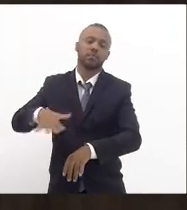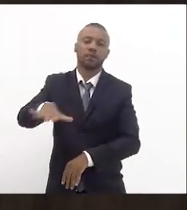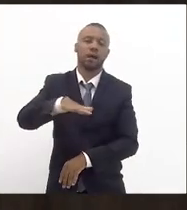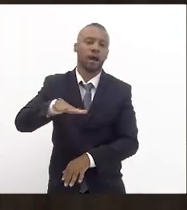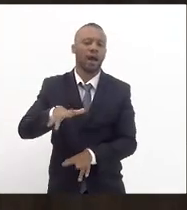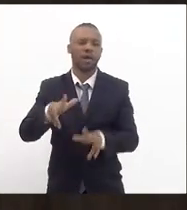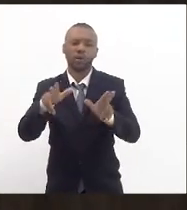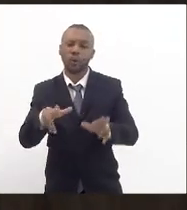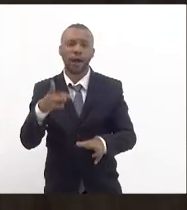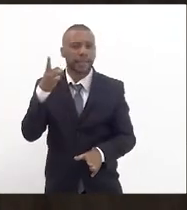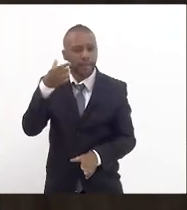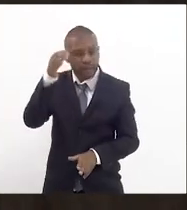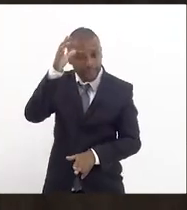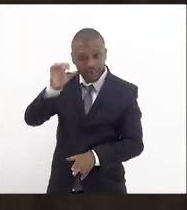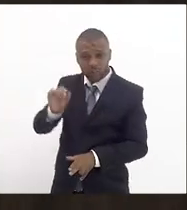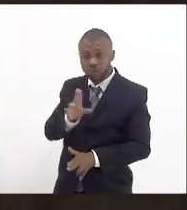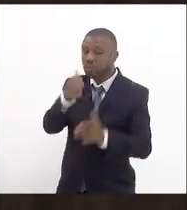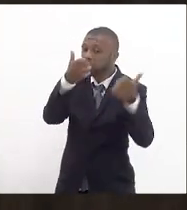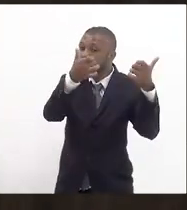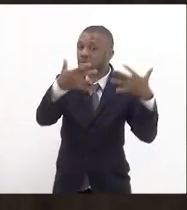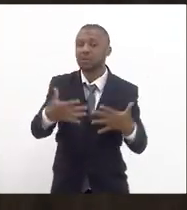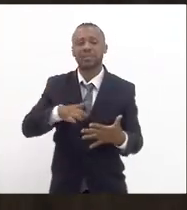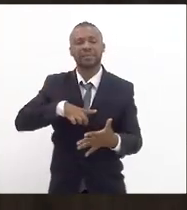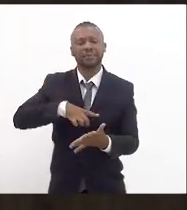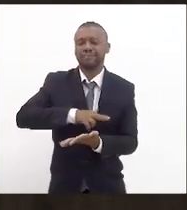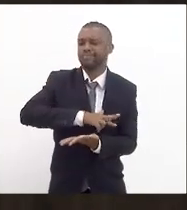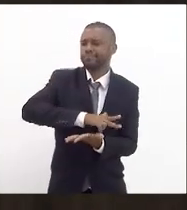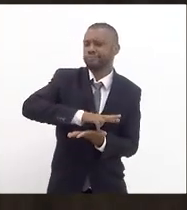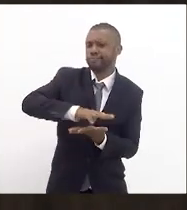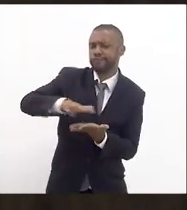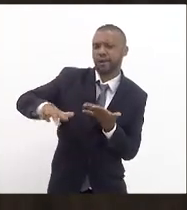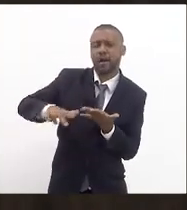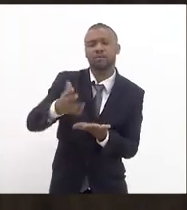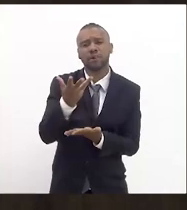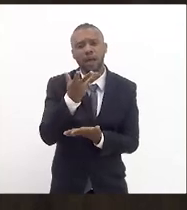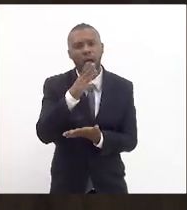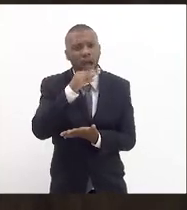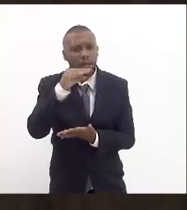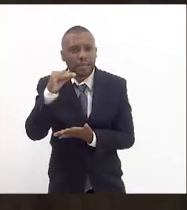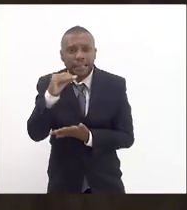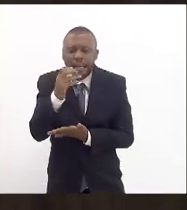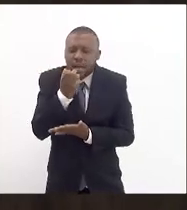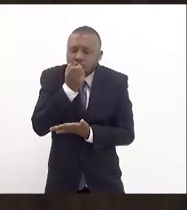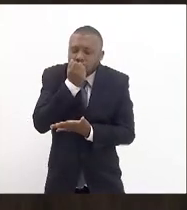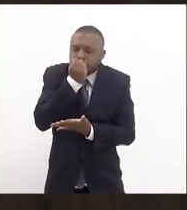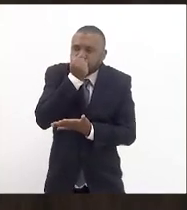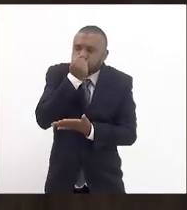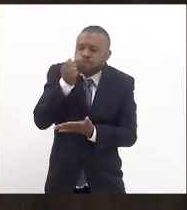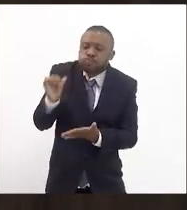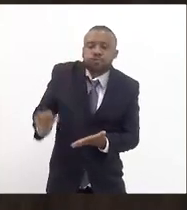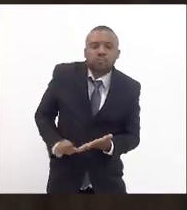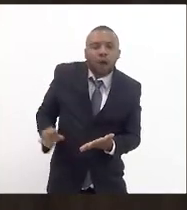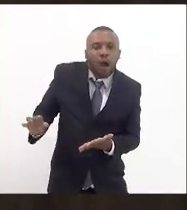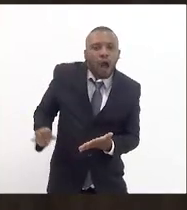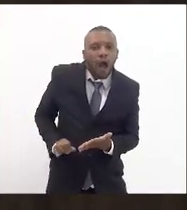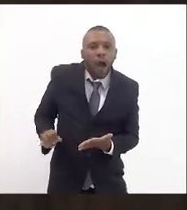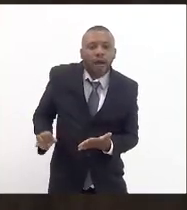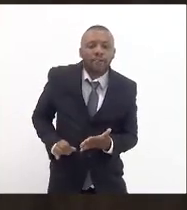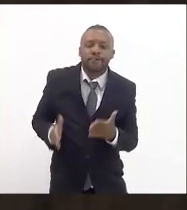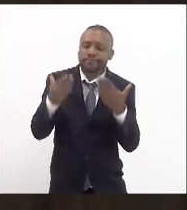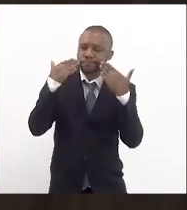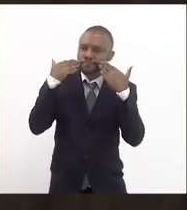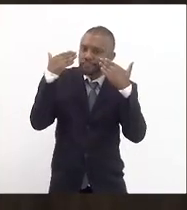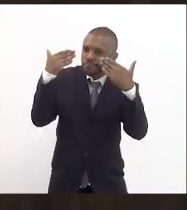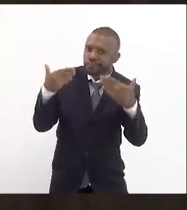uma infinidade de adolescentes que sofrem silenciosamente diante da questão